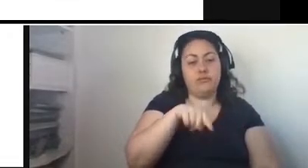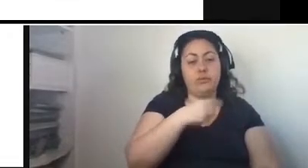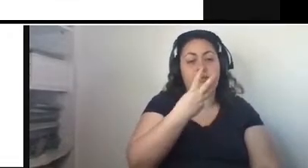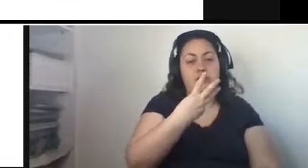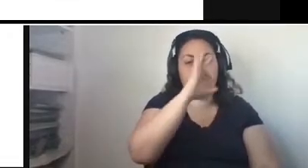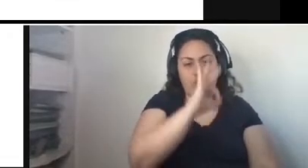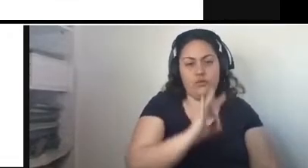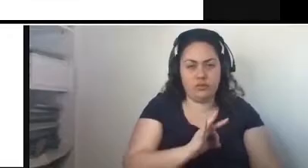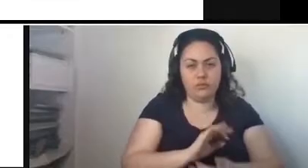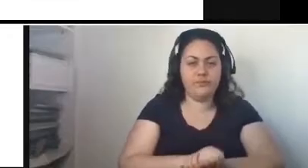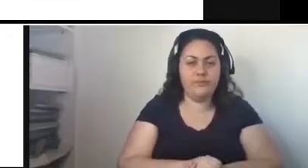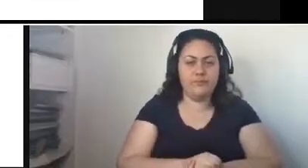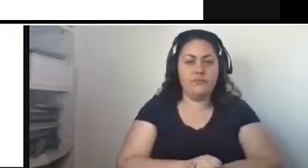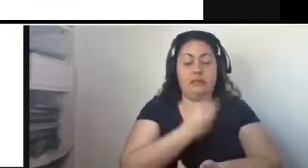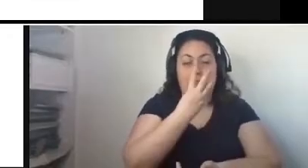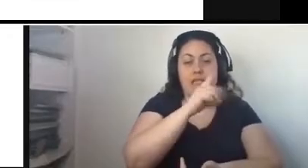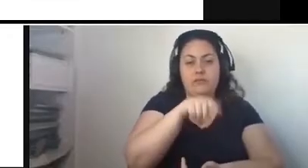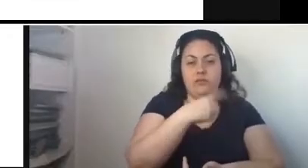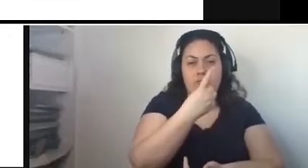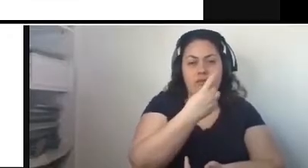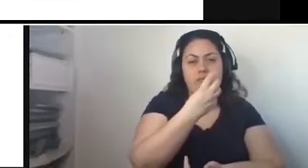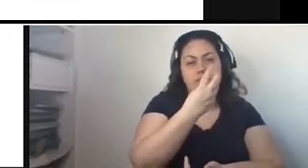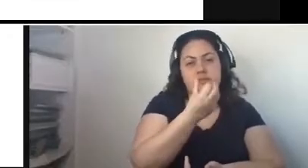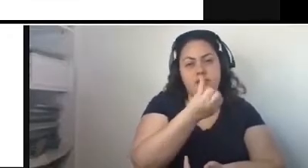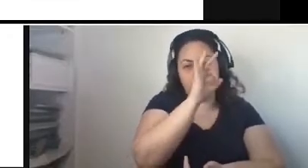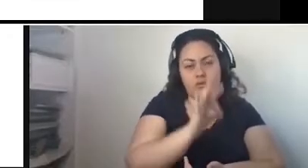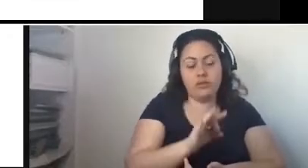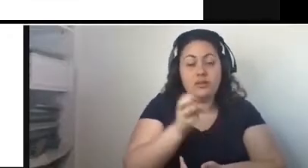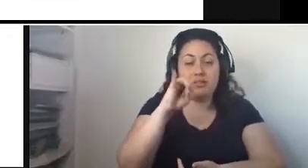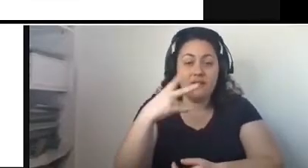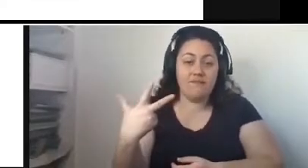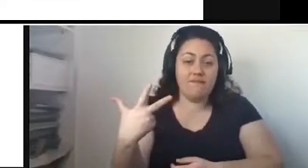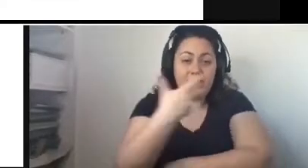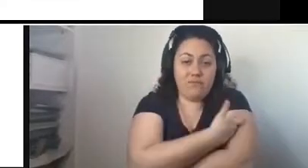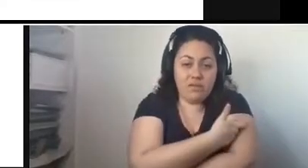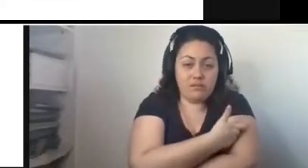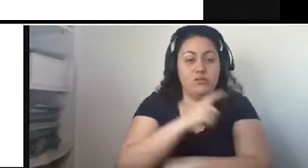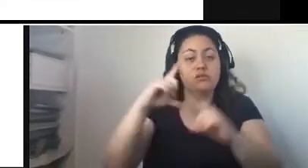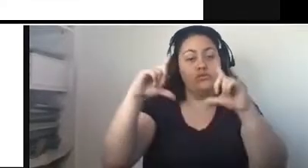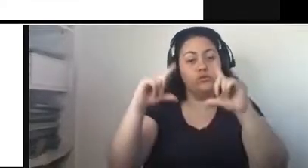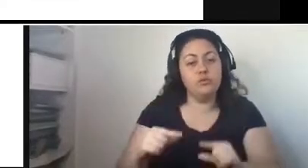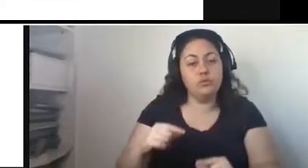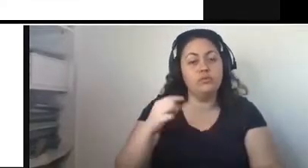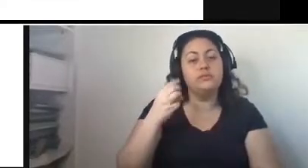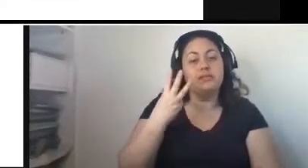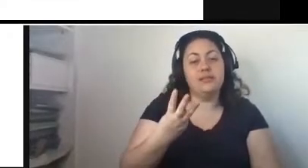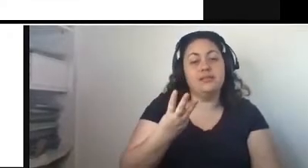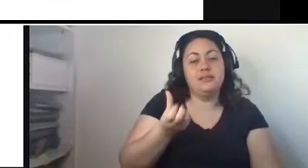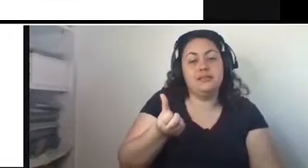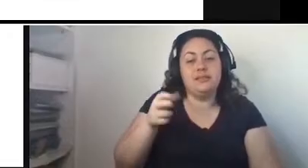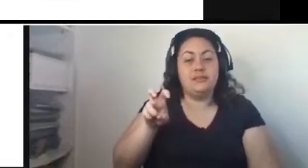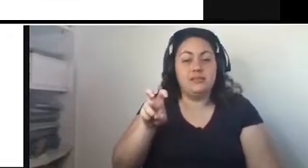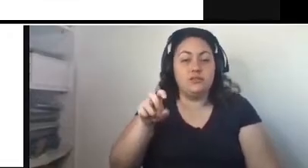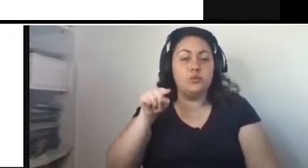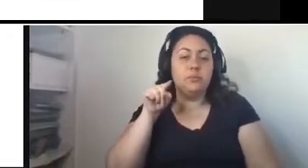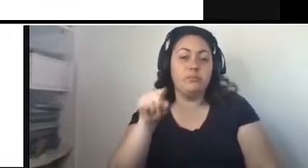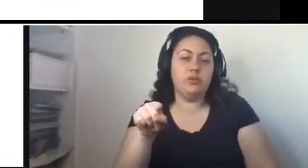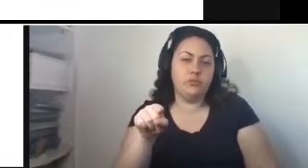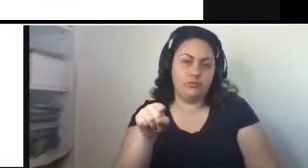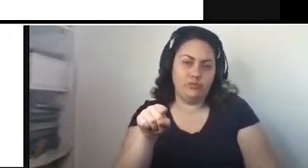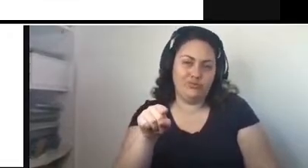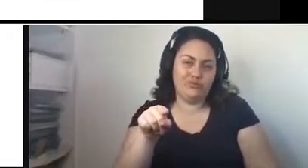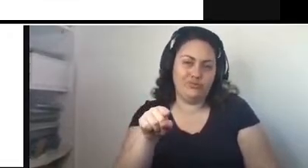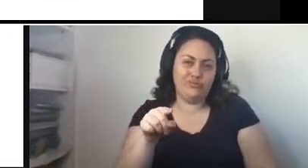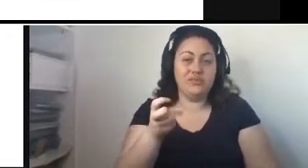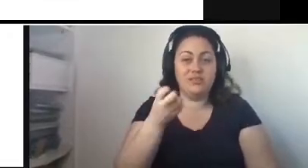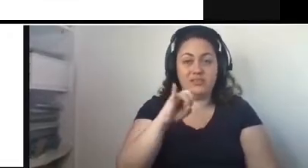Se a gente tivesse tido uma vacina com 95% de eficácia, seriam 375 mil casos. Uma vacina com 60% de eficácia, teriam